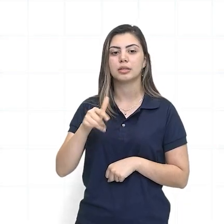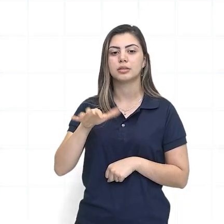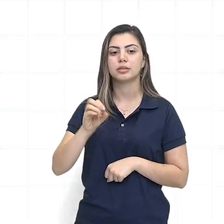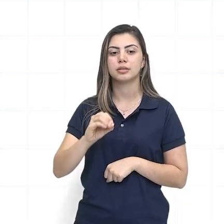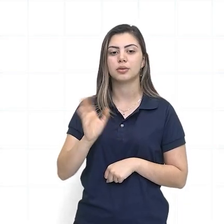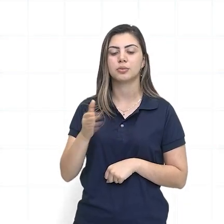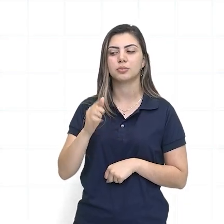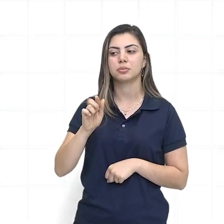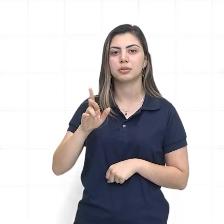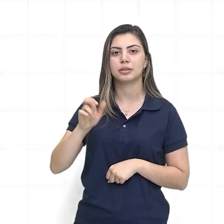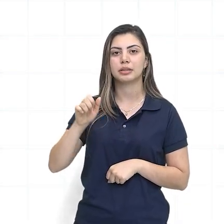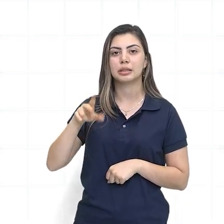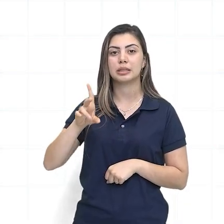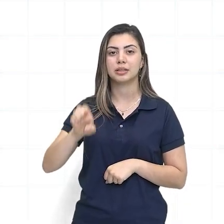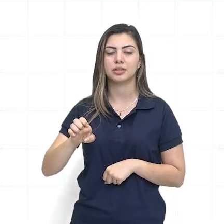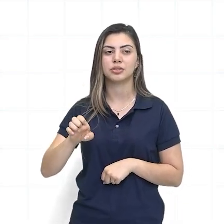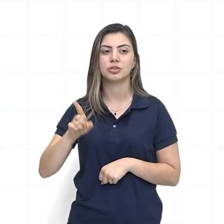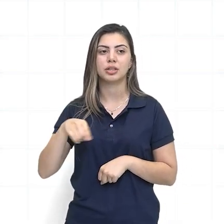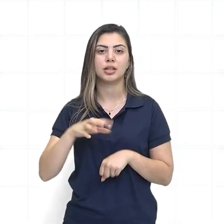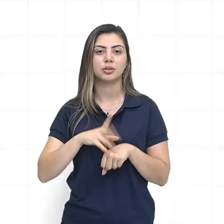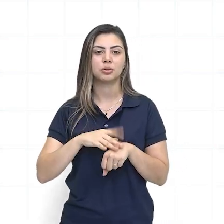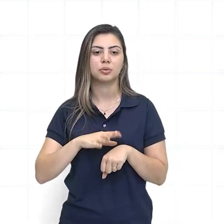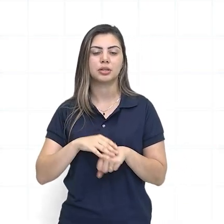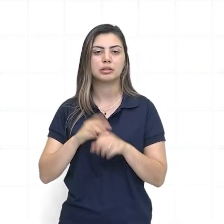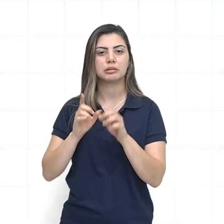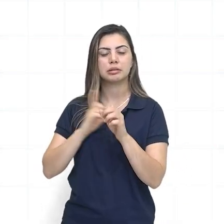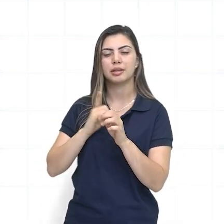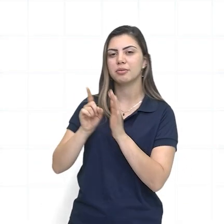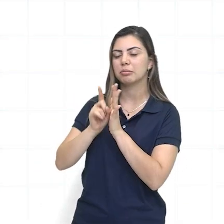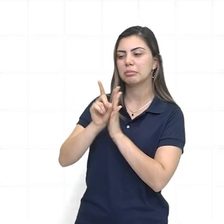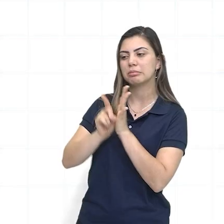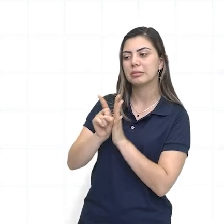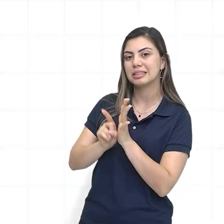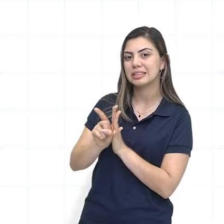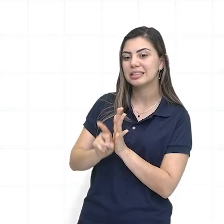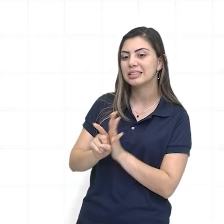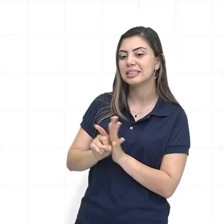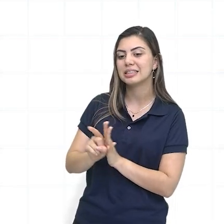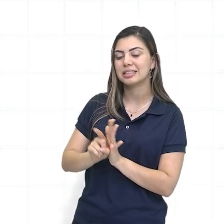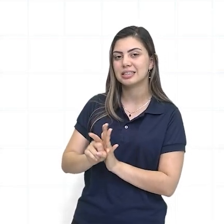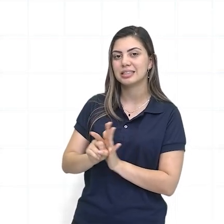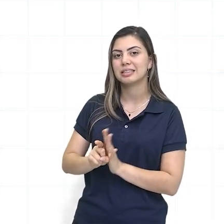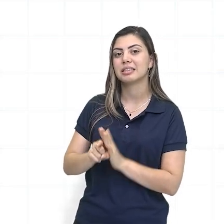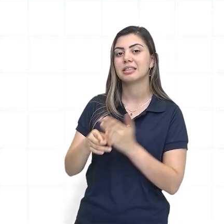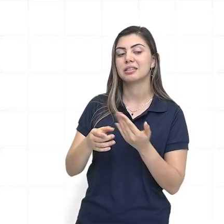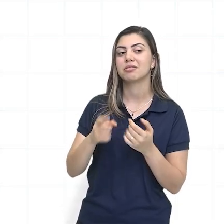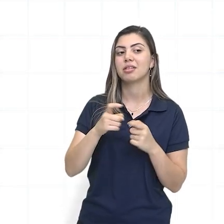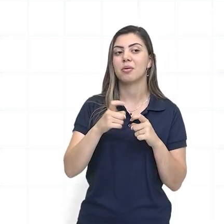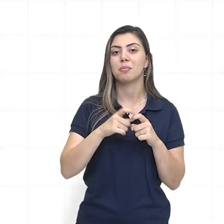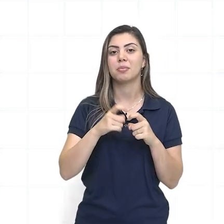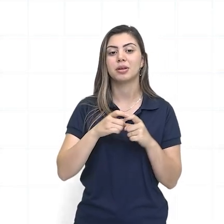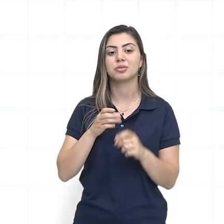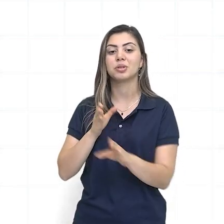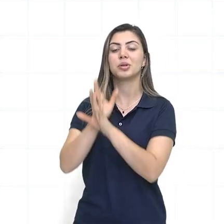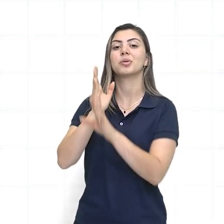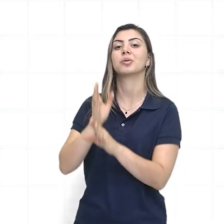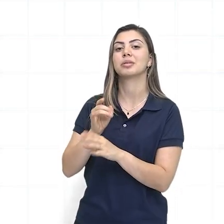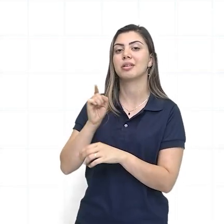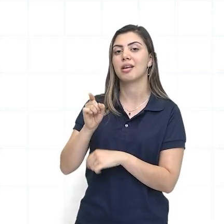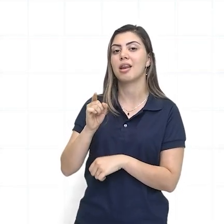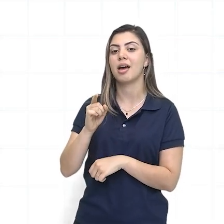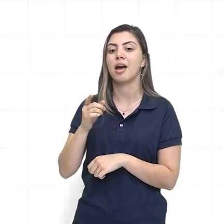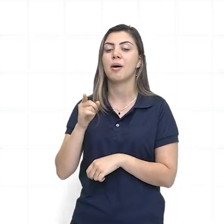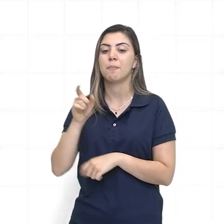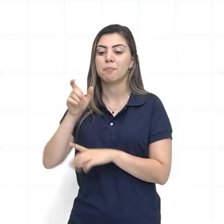né? Então, fez os exames todos e aí o médico constatou que o paciente está com um